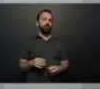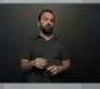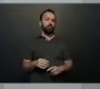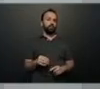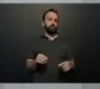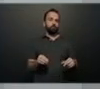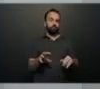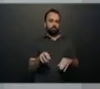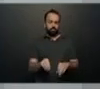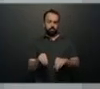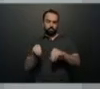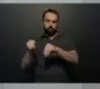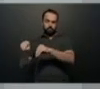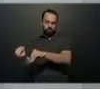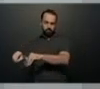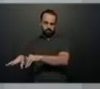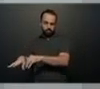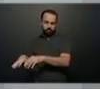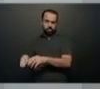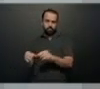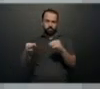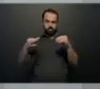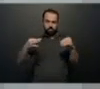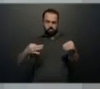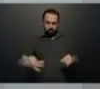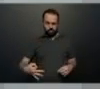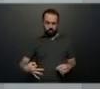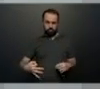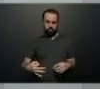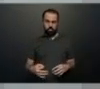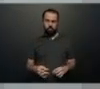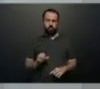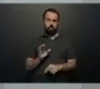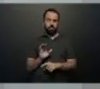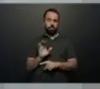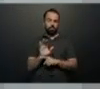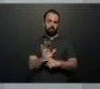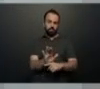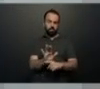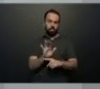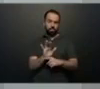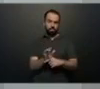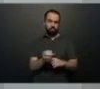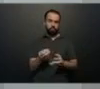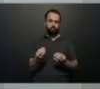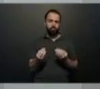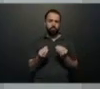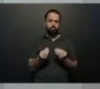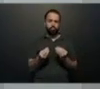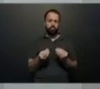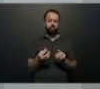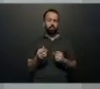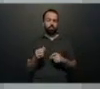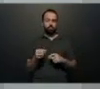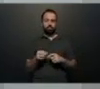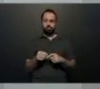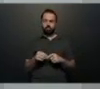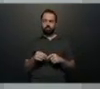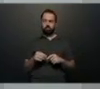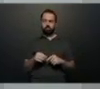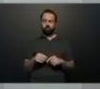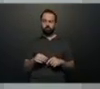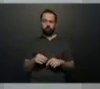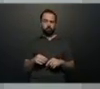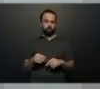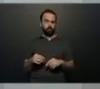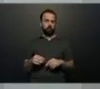o volume do lixo, do aterro sanitário, ele impede provavelmente a contaminação do solo, né, e